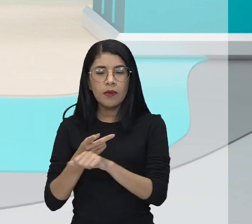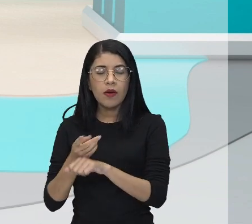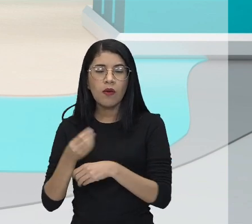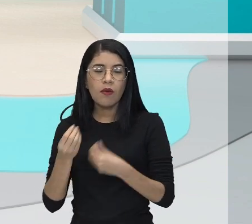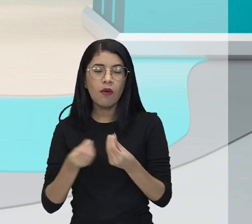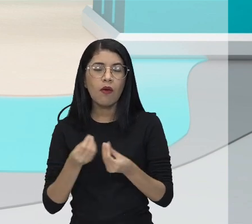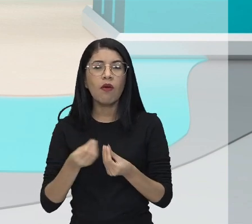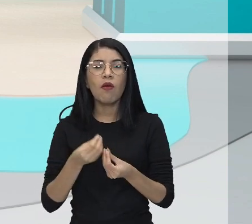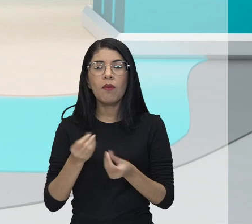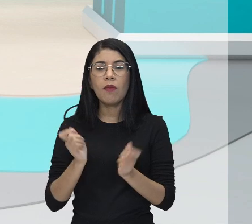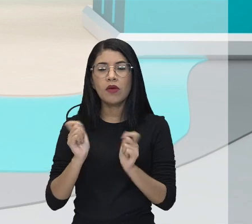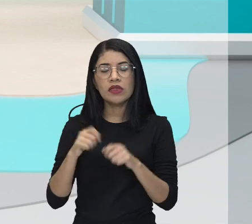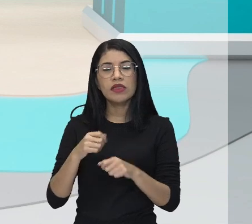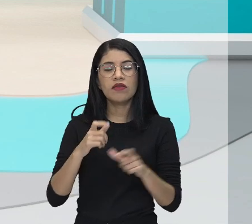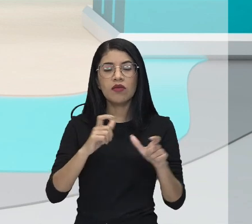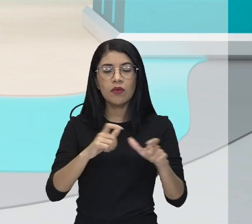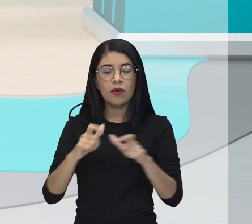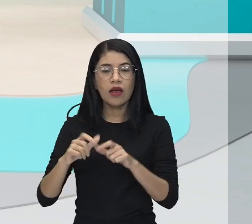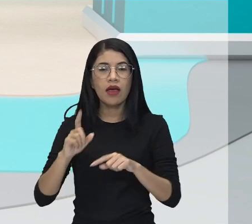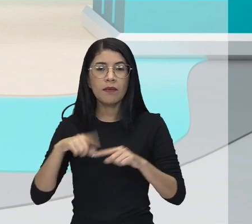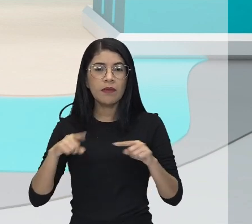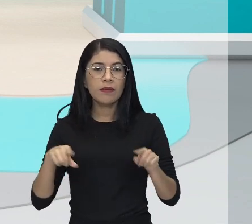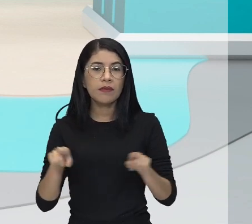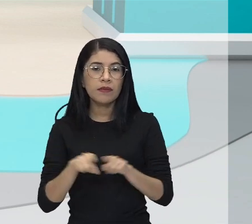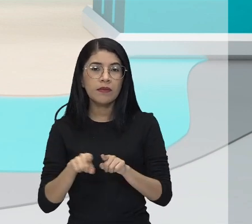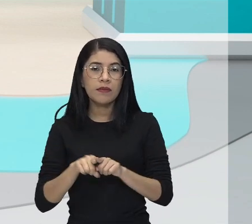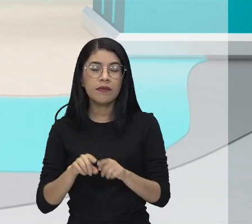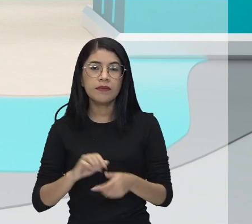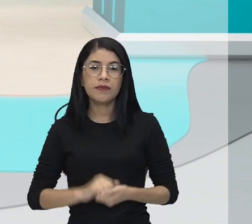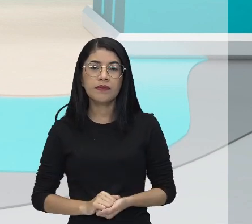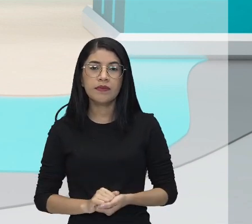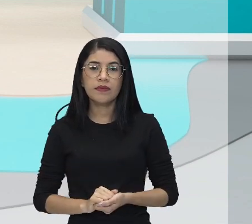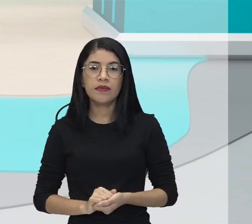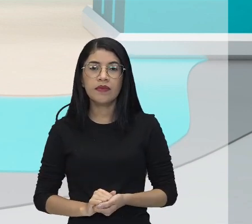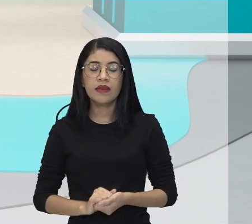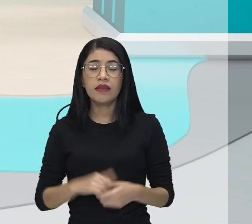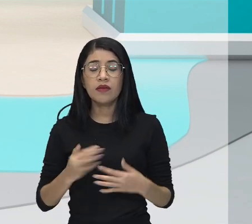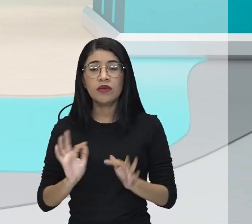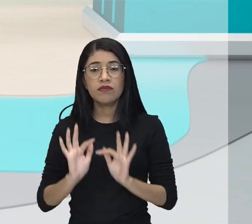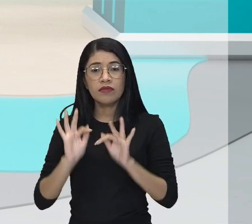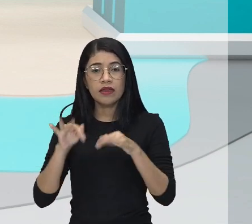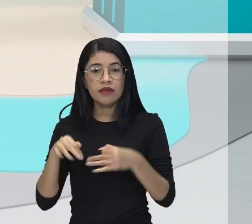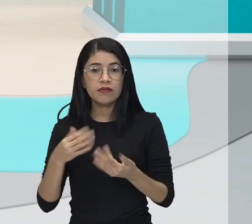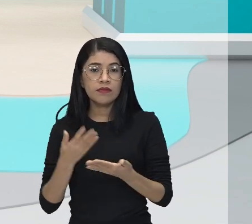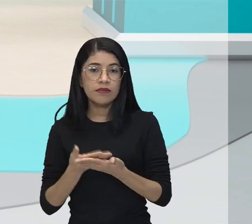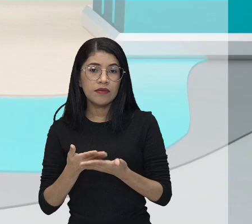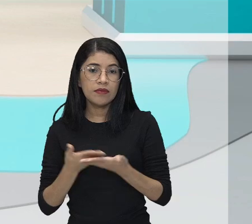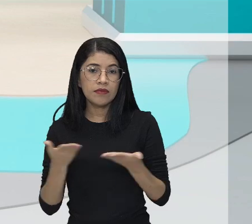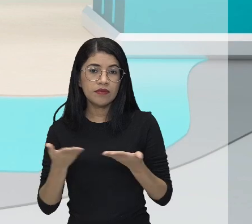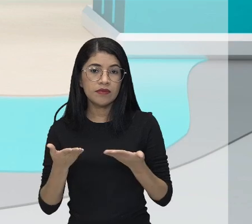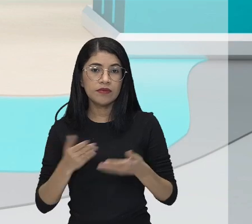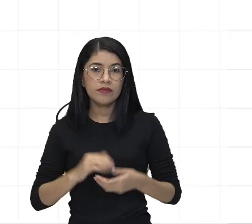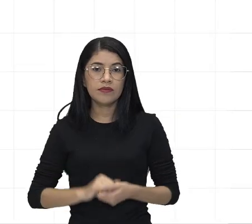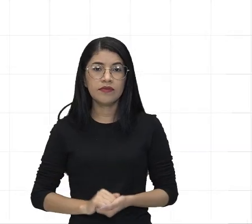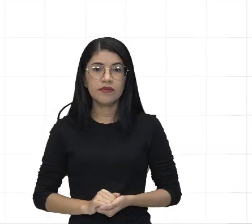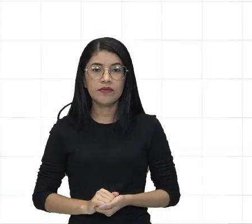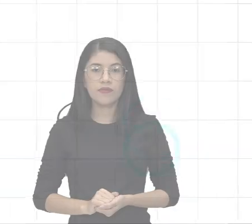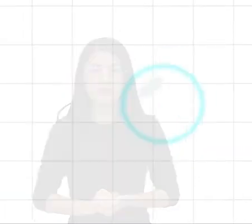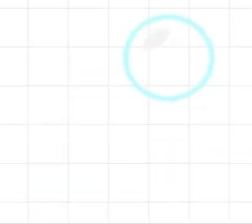técnicas, novos suportes e novos materiais. E assim, nós chegamos ao fim desta aula.